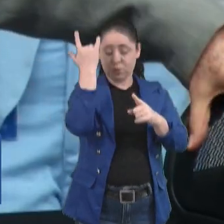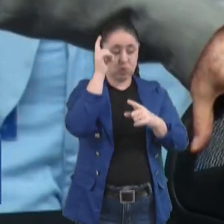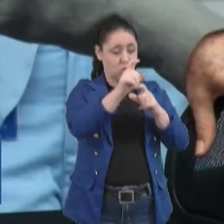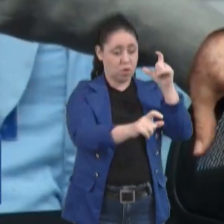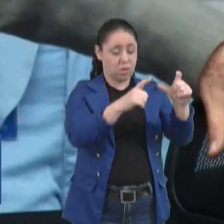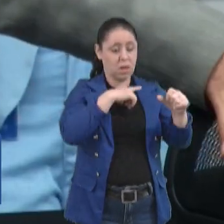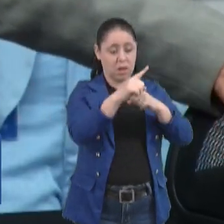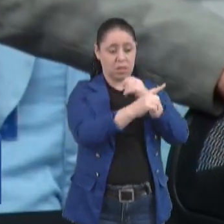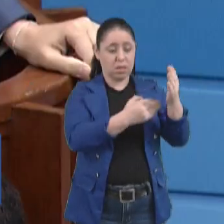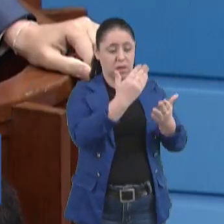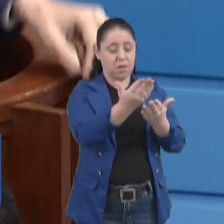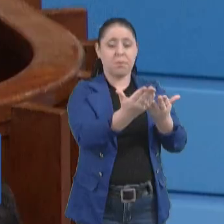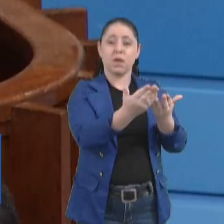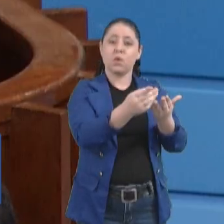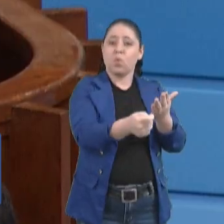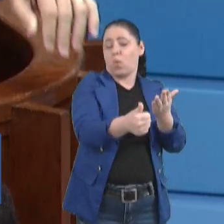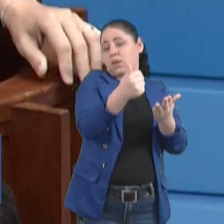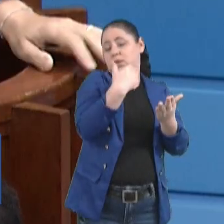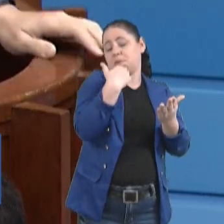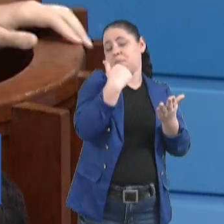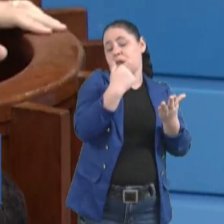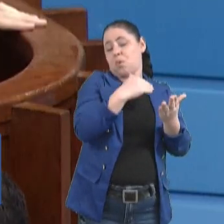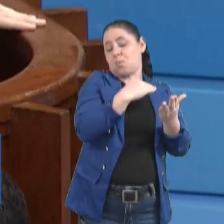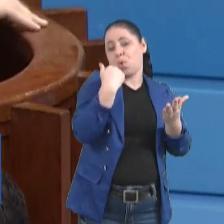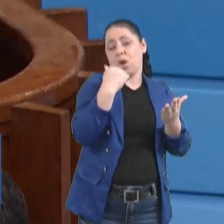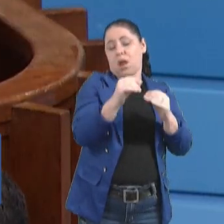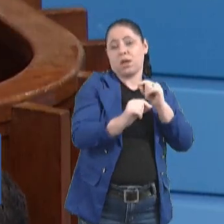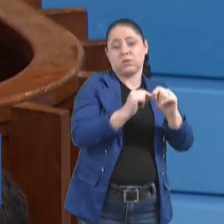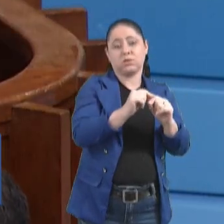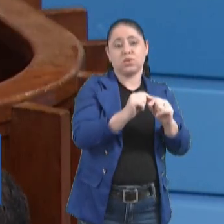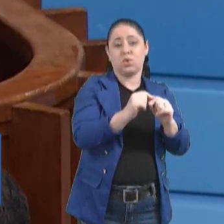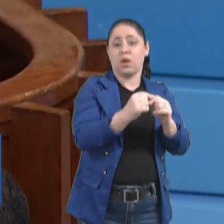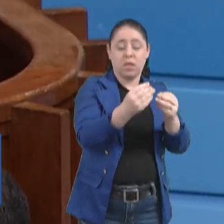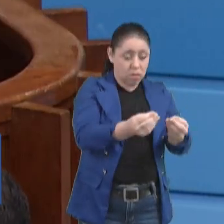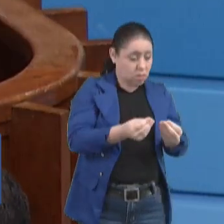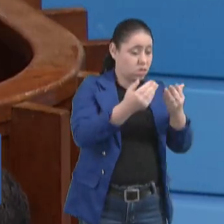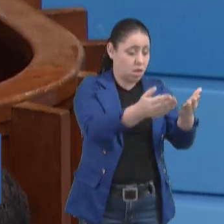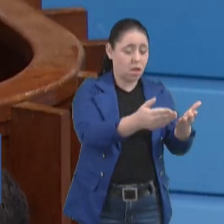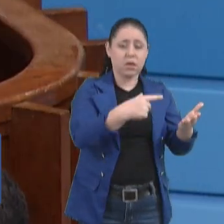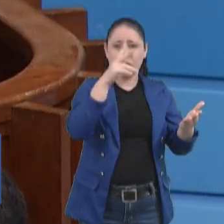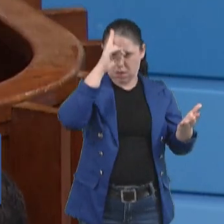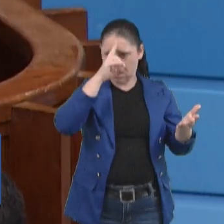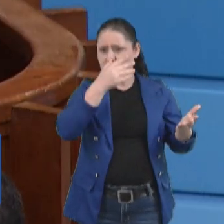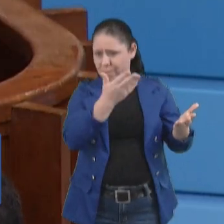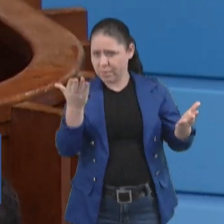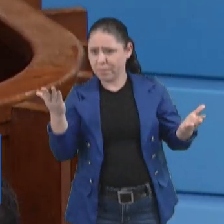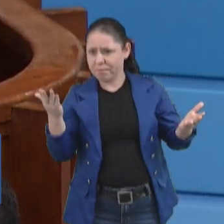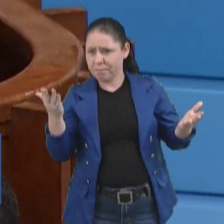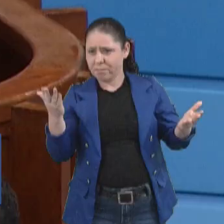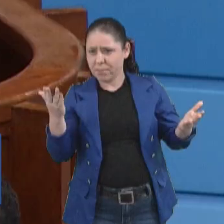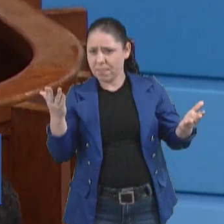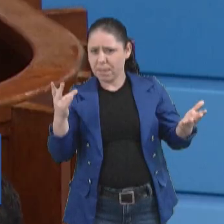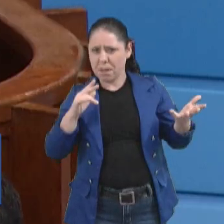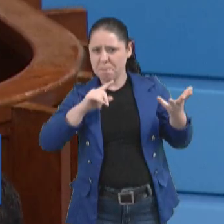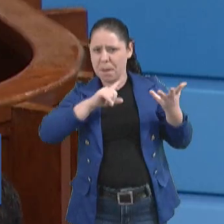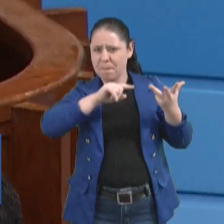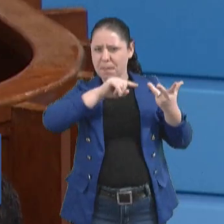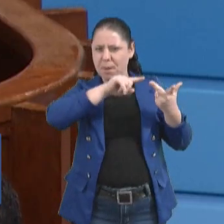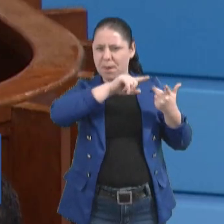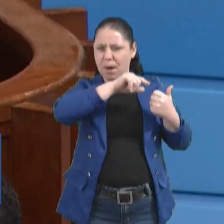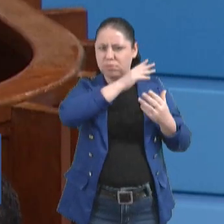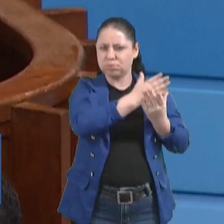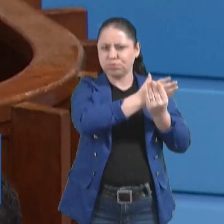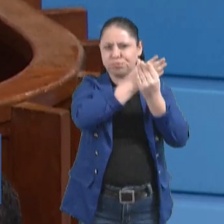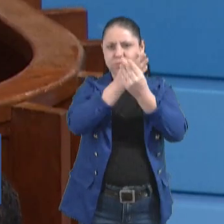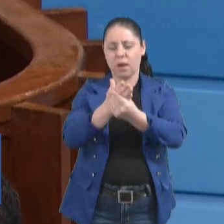que têm tratamento paliativo, a melhor opção é entregar essa substância. Quem lembra desse caso? Múltiplas ações,